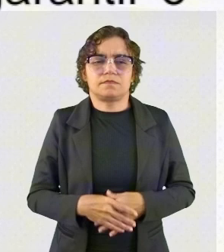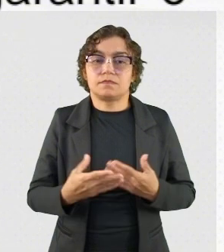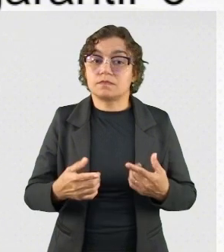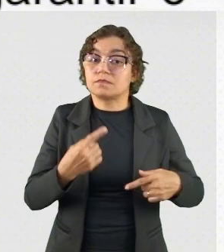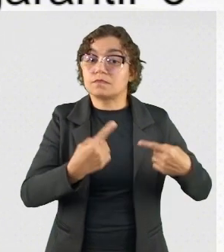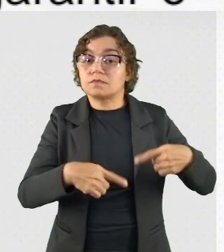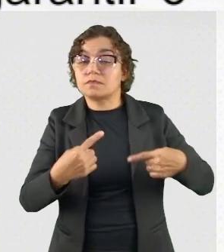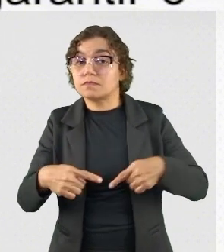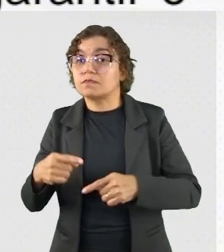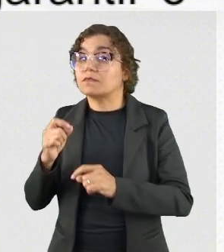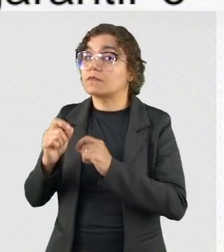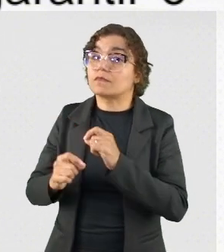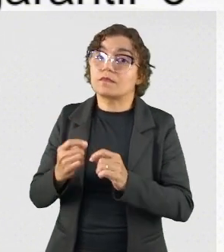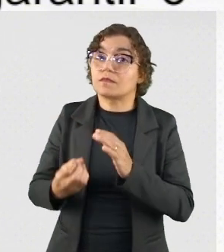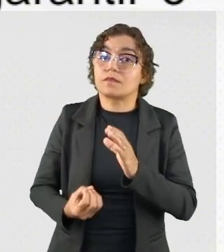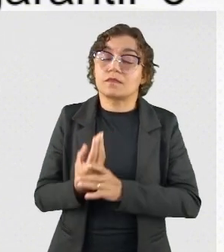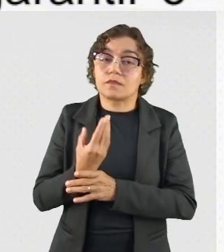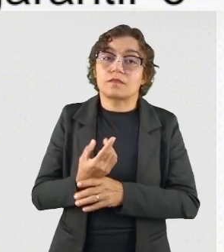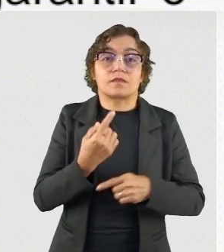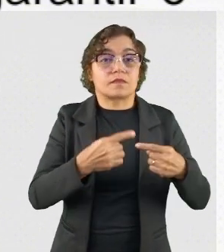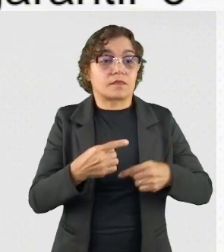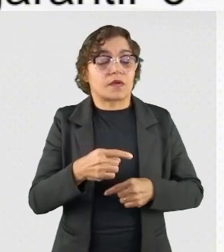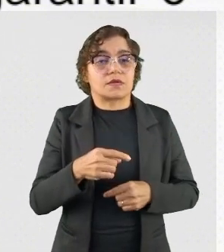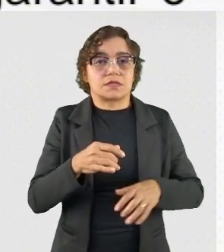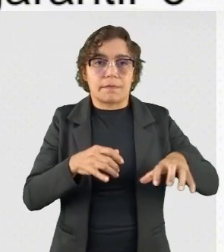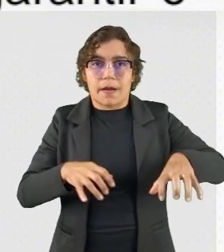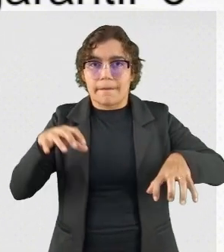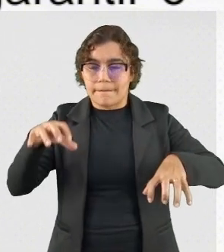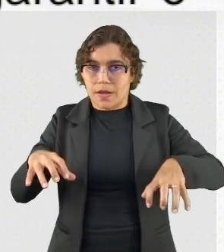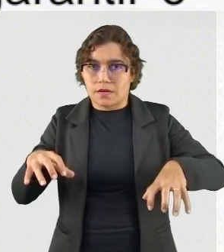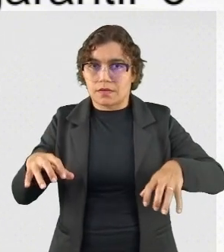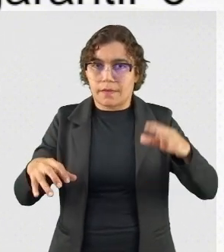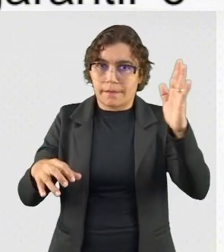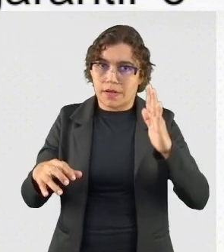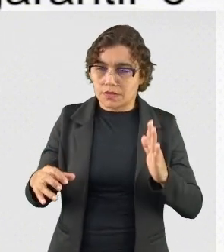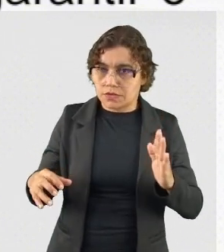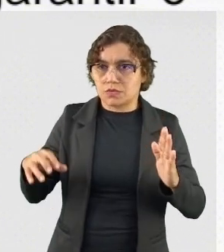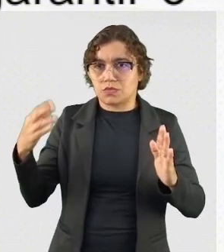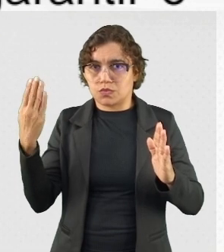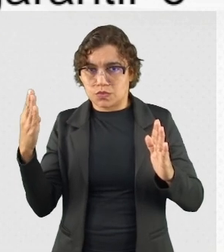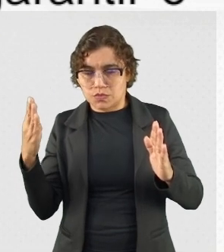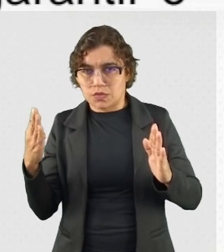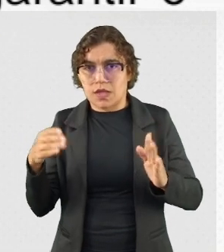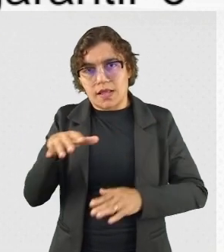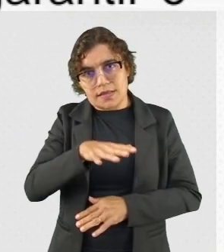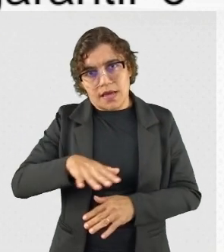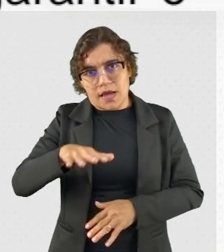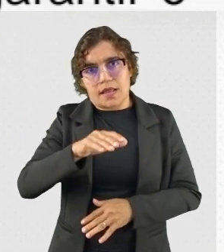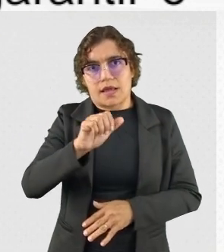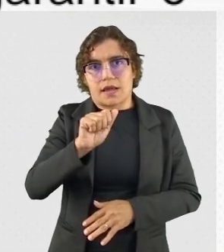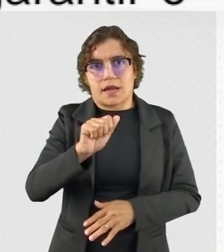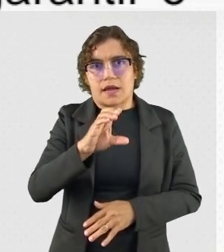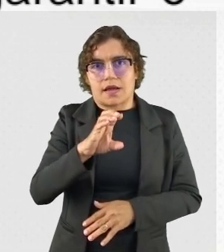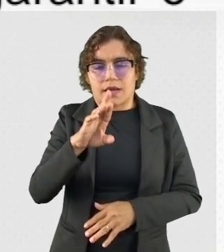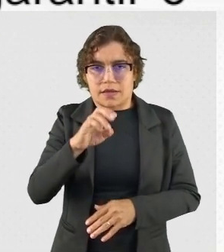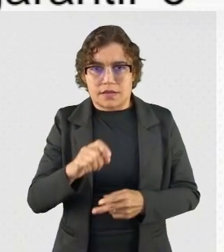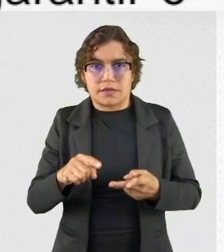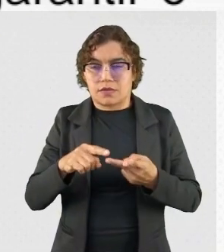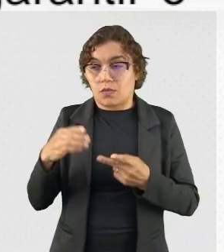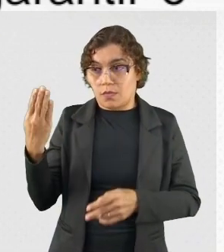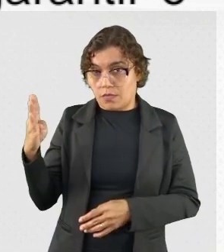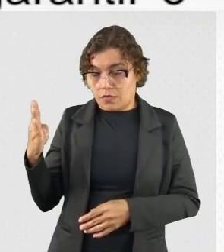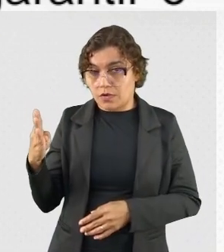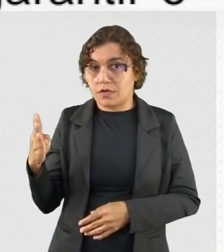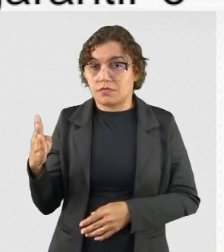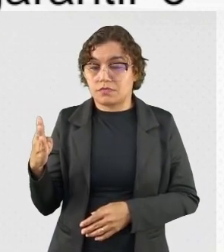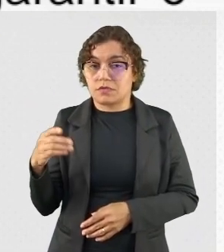conflito ele teve origem, né, nas disputas territoriais entre os dois países, especialmente nas áreas da região do Acre. A Bolívia ela reivindicava a soberania